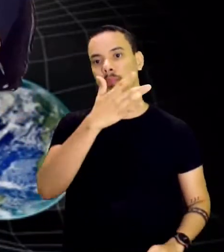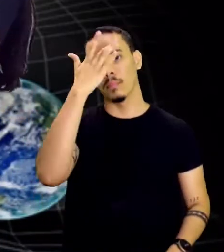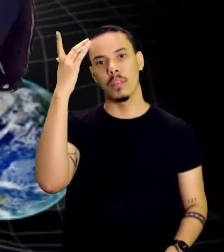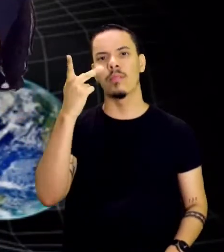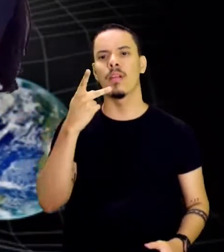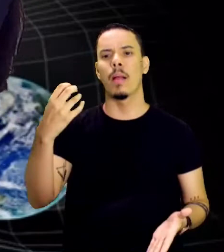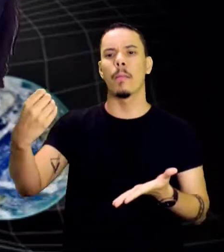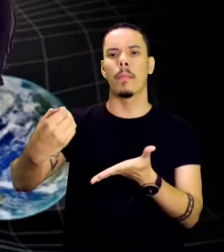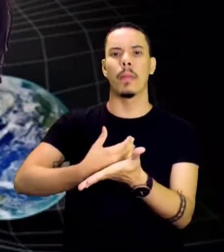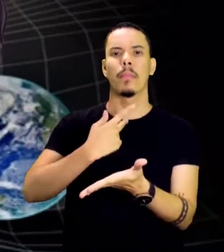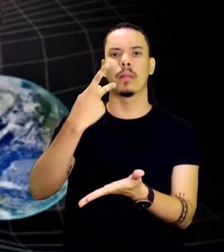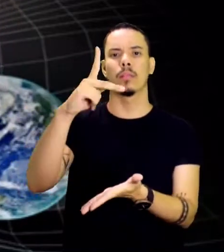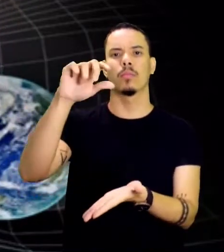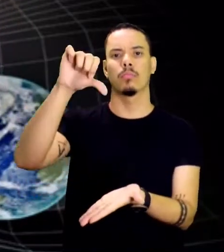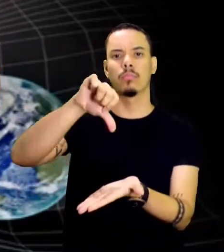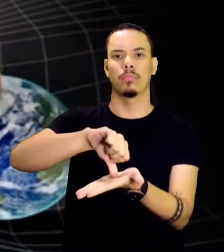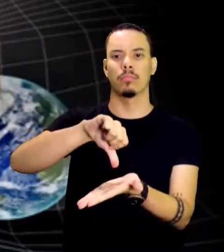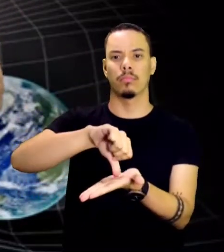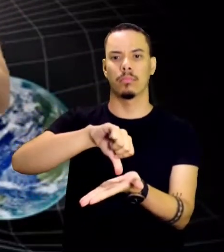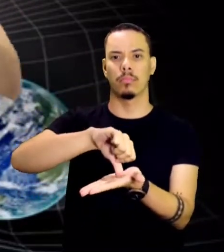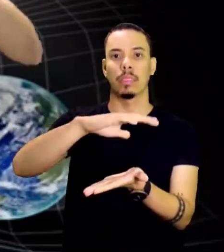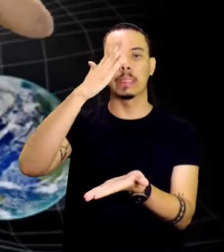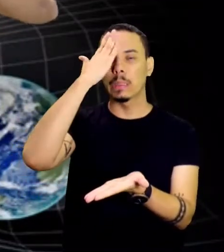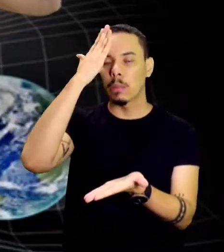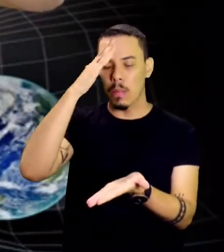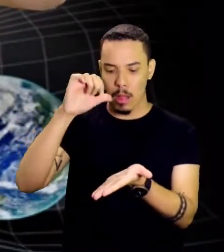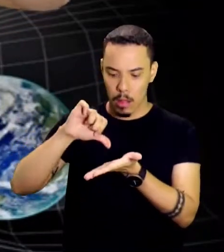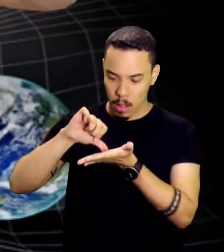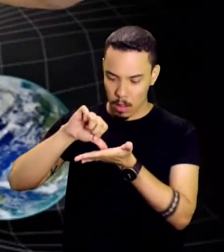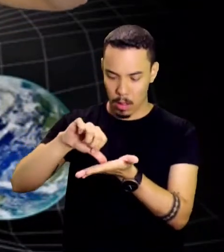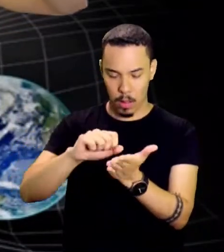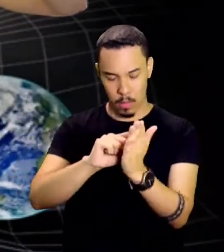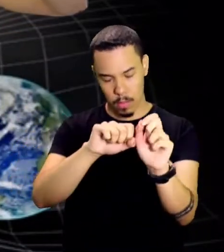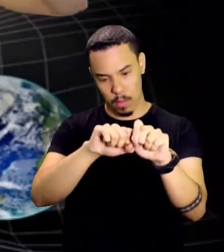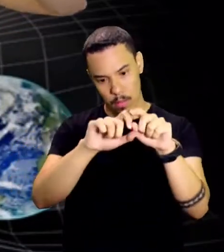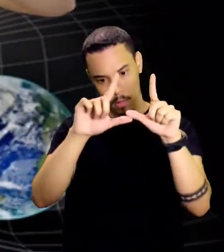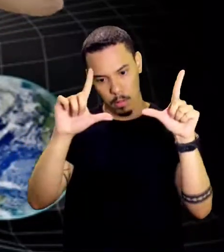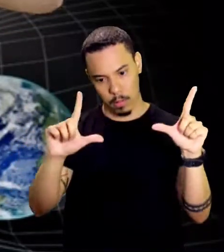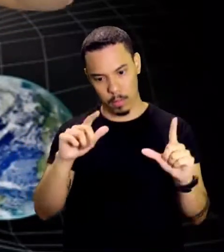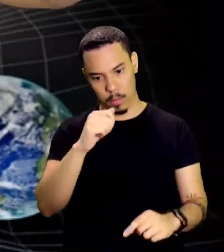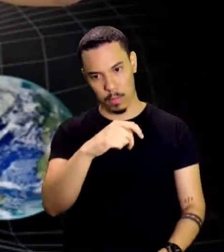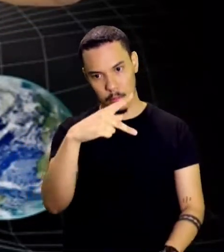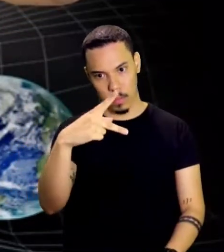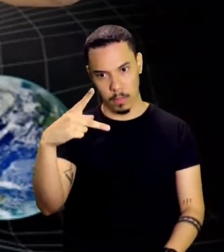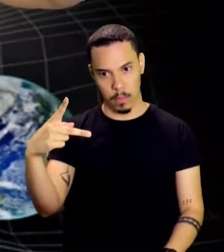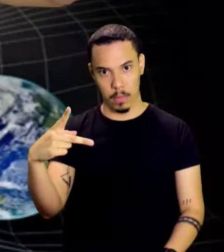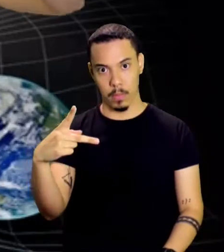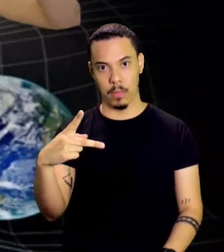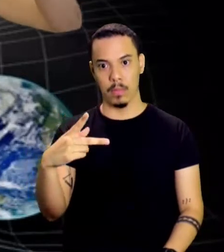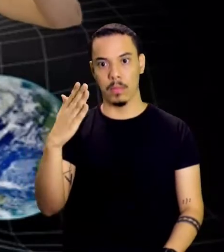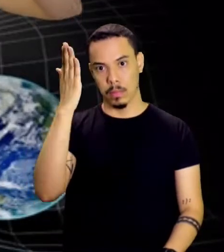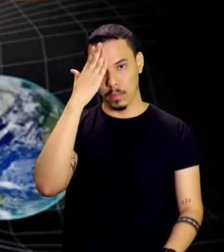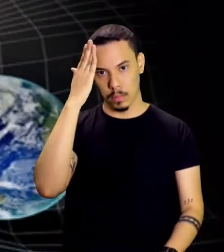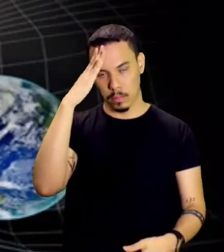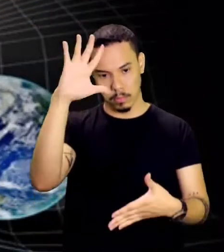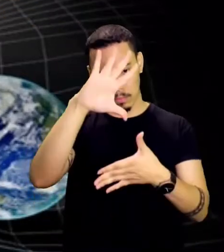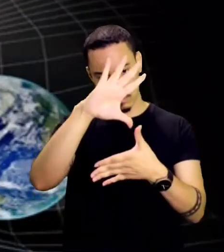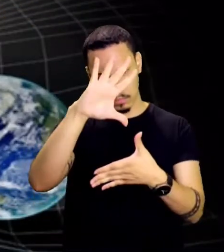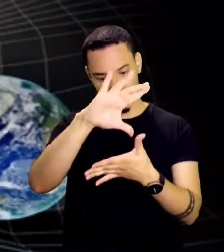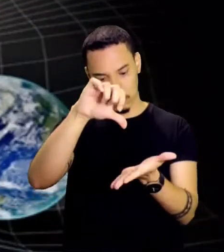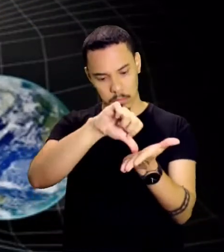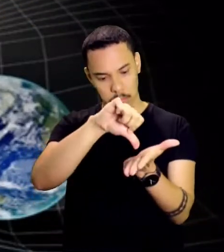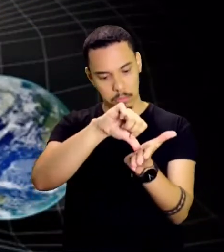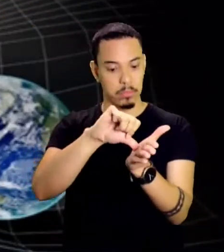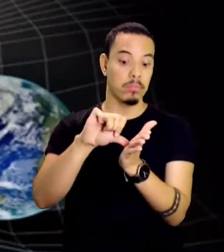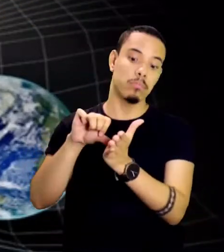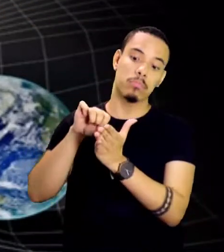em manda tua localização porque aí vai abrir o aplicativo lá no Maps né que é o mapa e vai